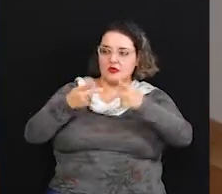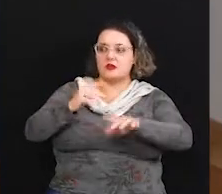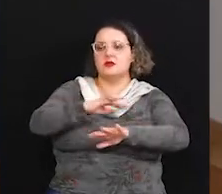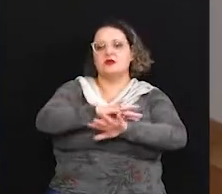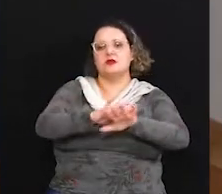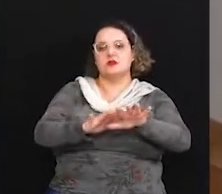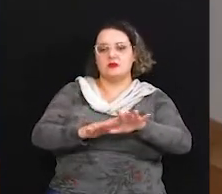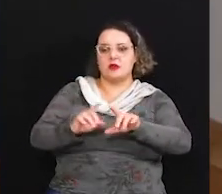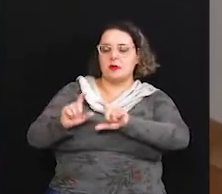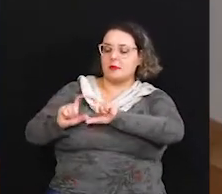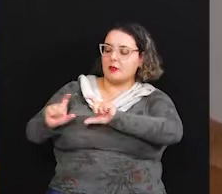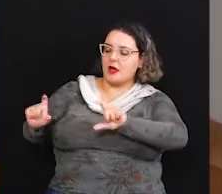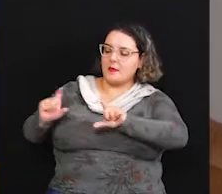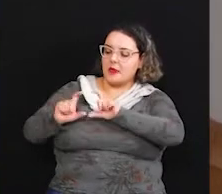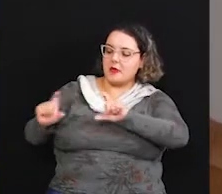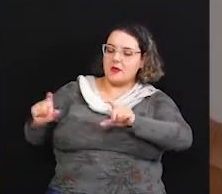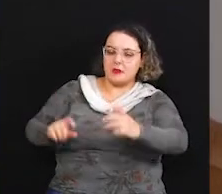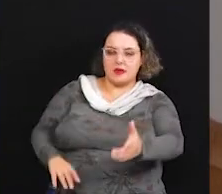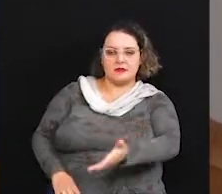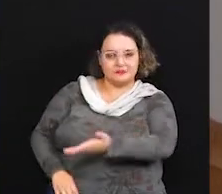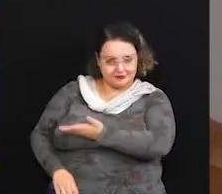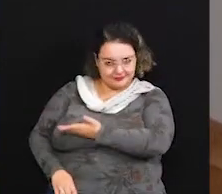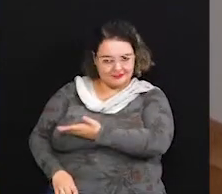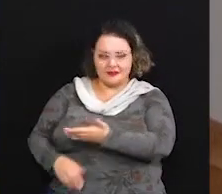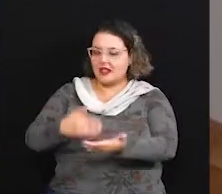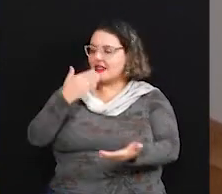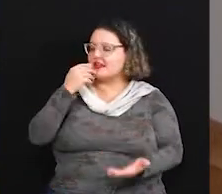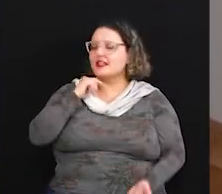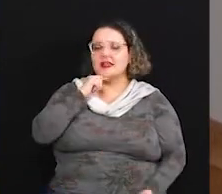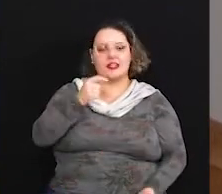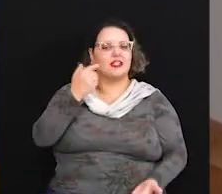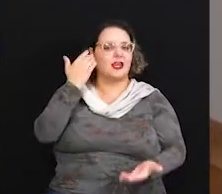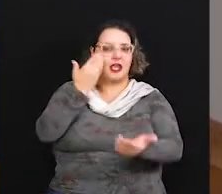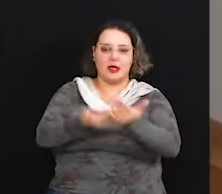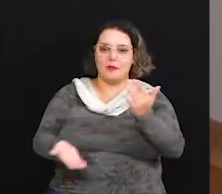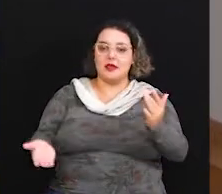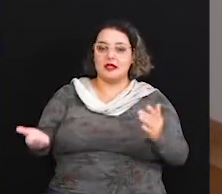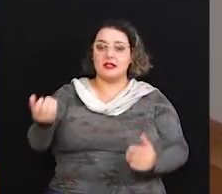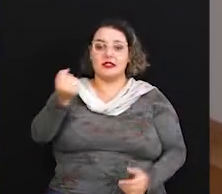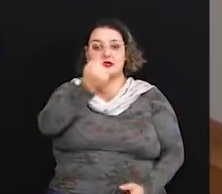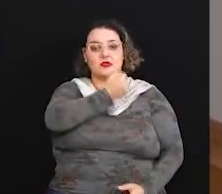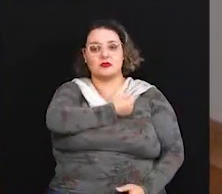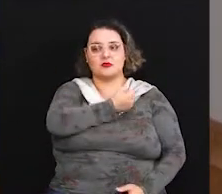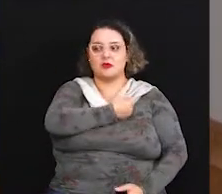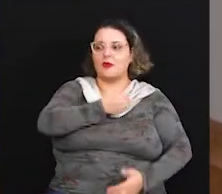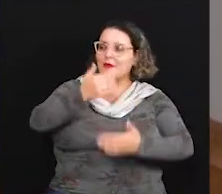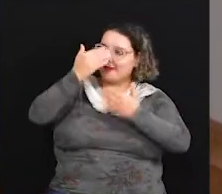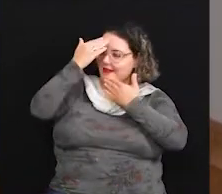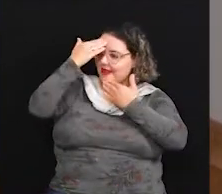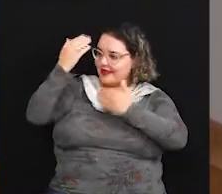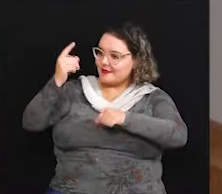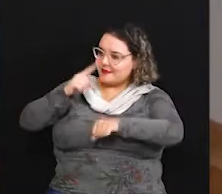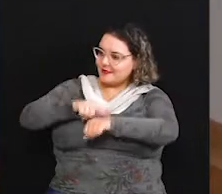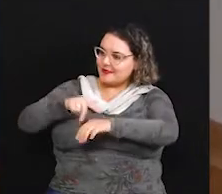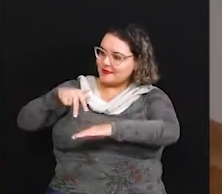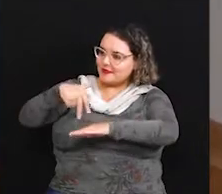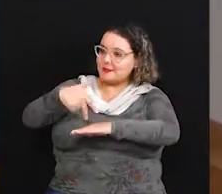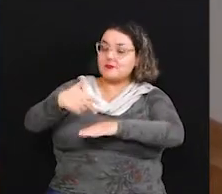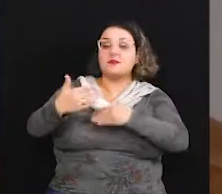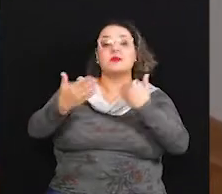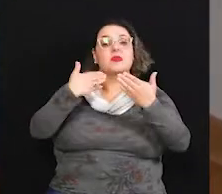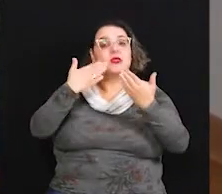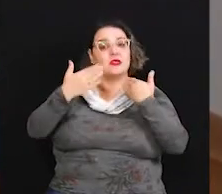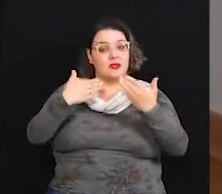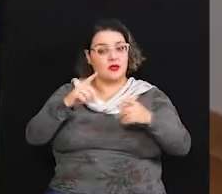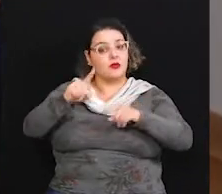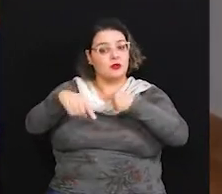nos mãos vão ficar passando em cartela aqui durante o programa para ninguém perder esses números. Erwin, obrigada pelo seu tempo. A gente ainda